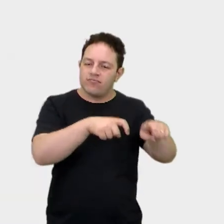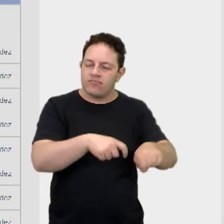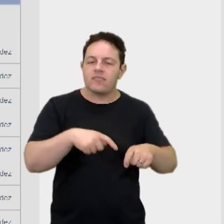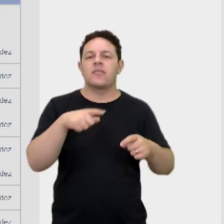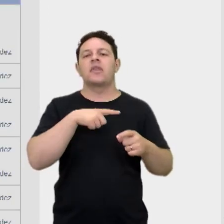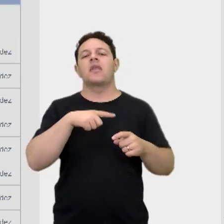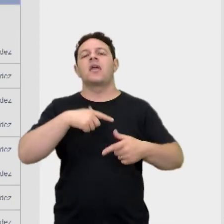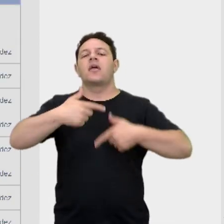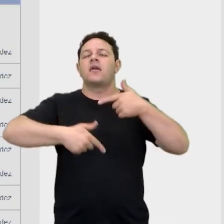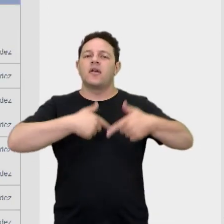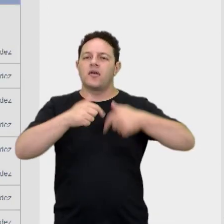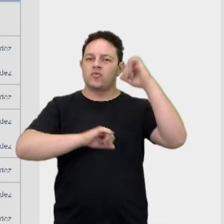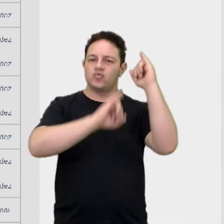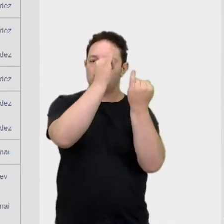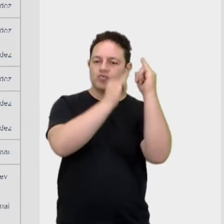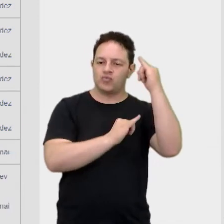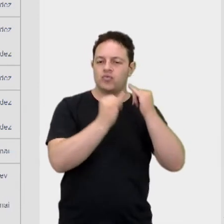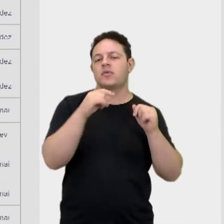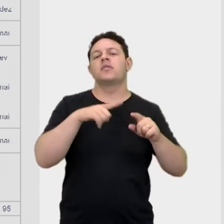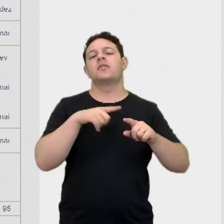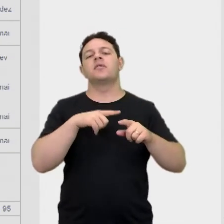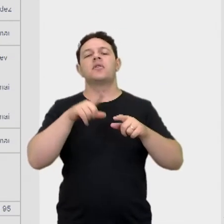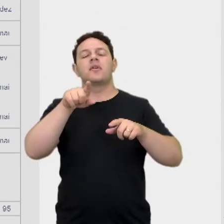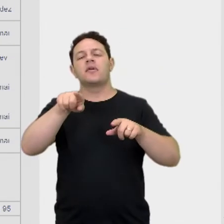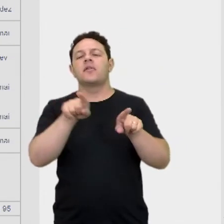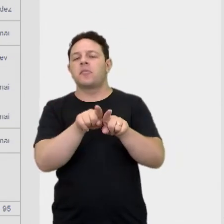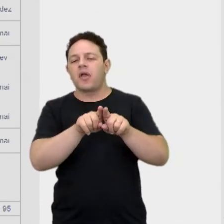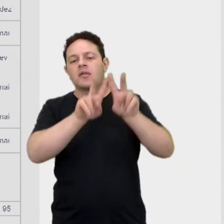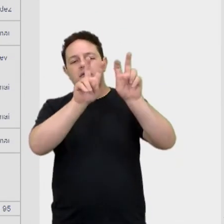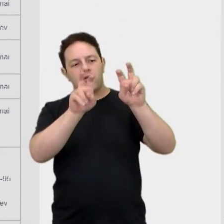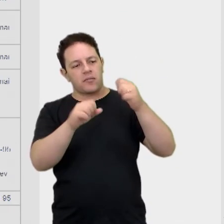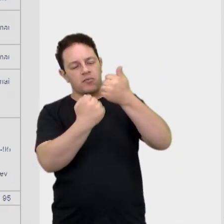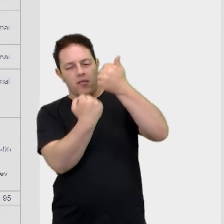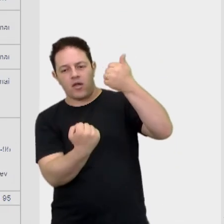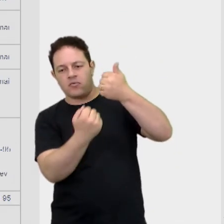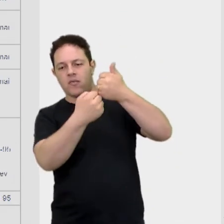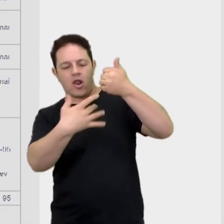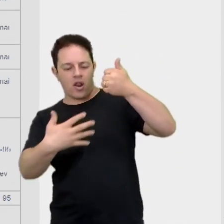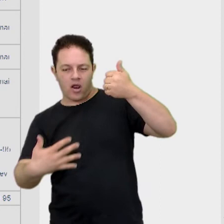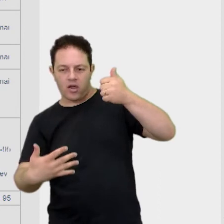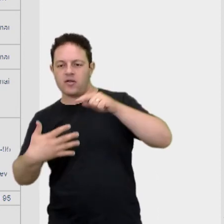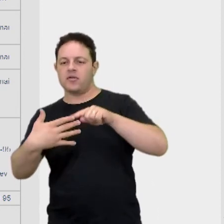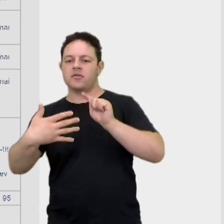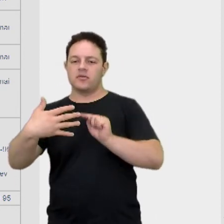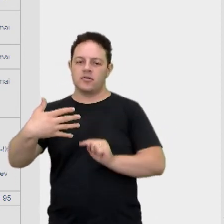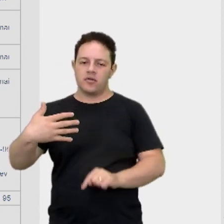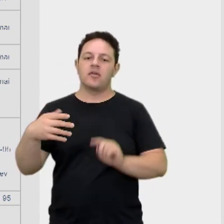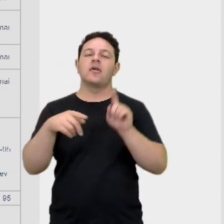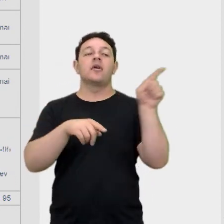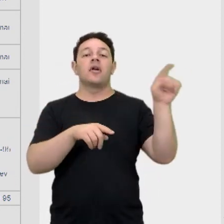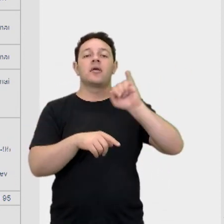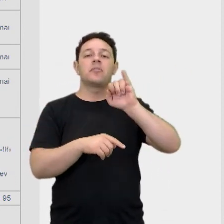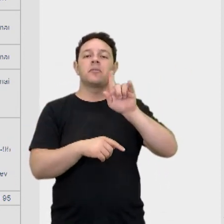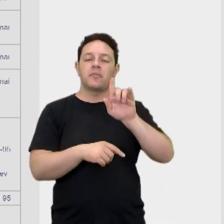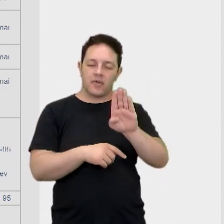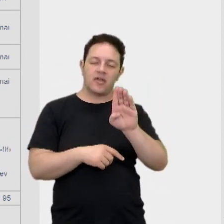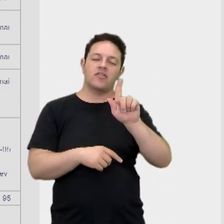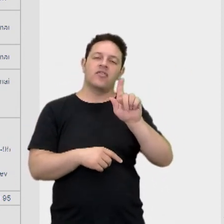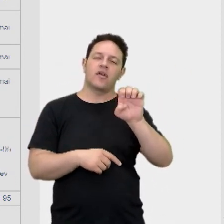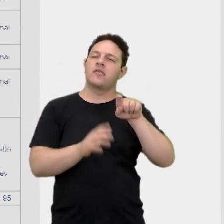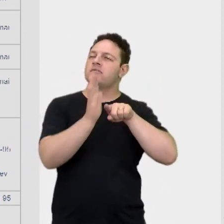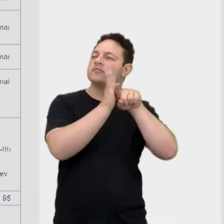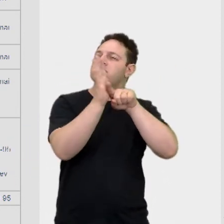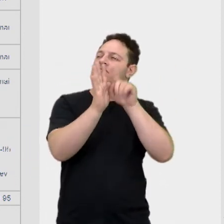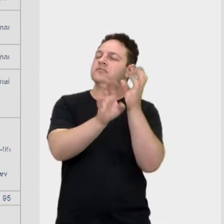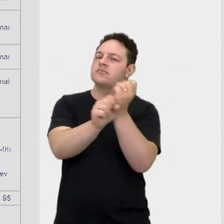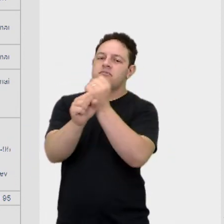atividade industrial, aí você vai ter aqui os subtemas, né, que são as séries aí cadastradas pelo IBGE. Você vai ter